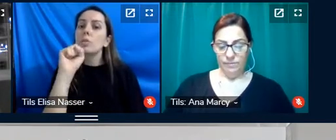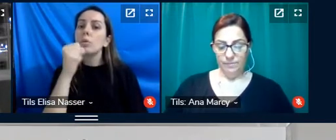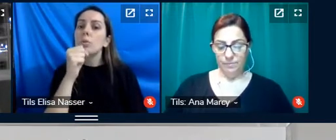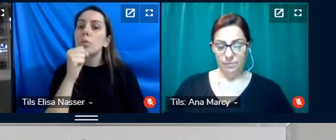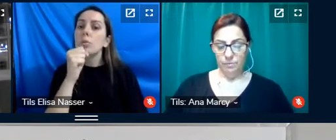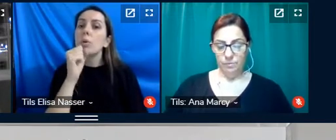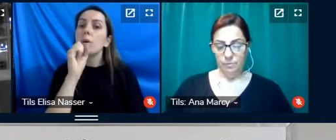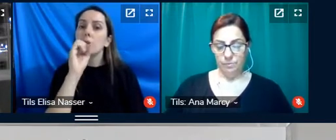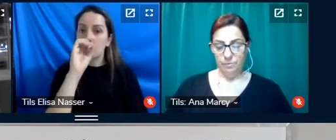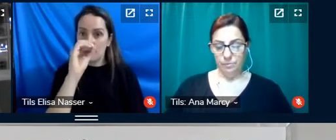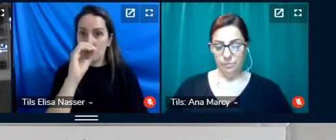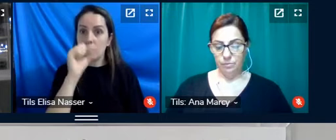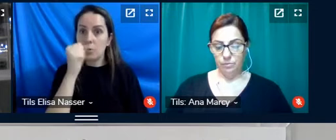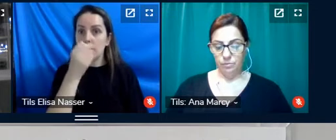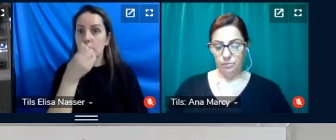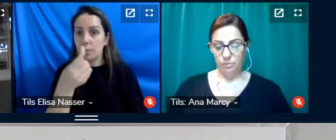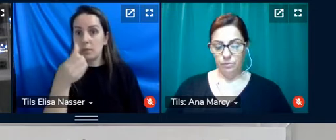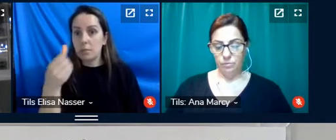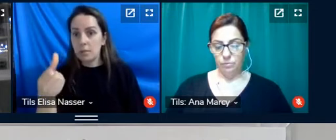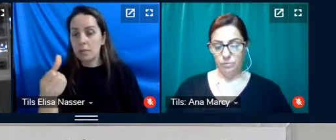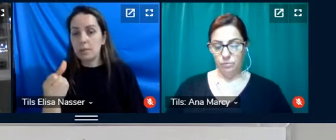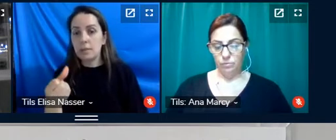0,866. Então isso aqui dá